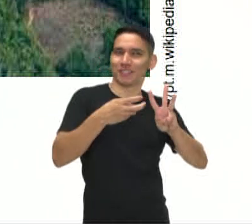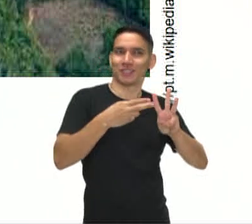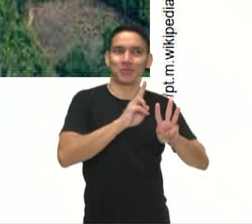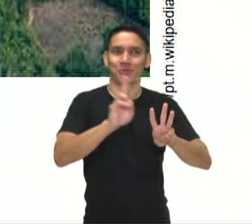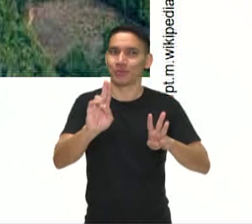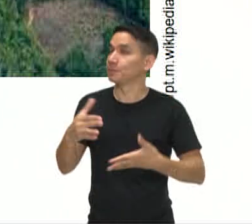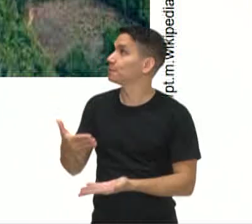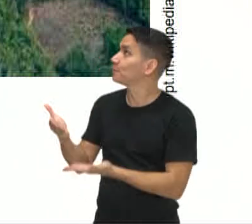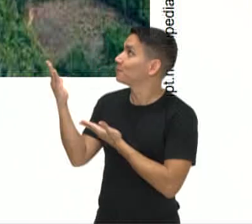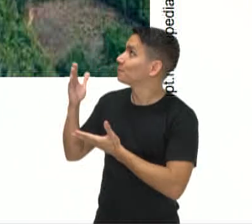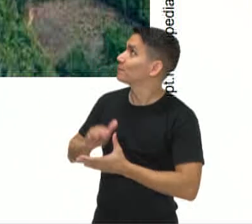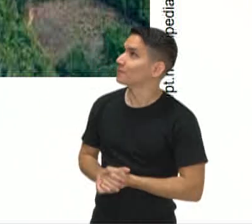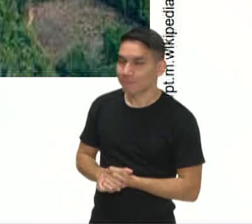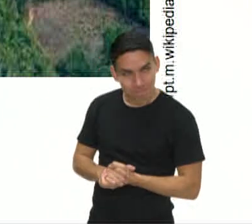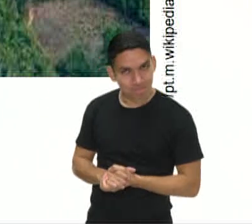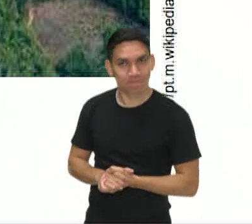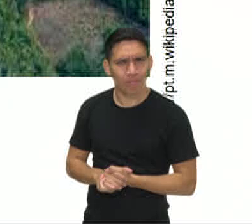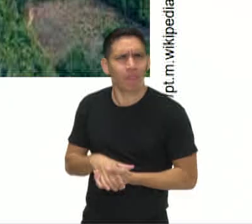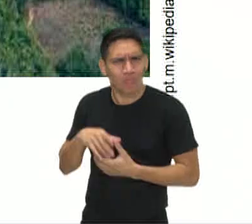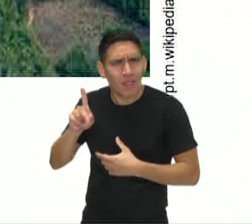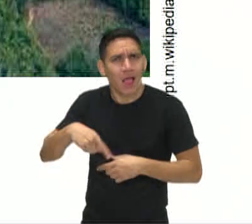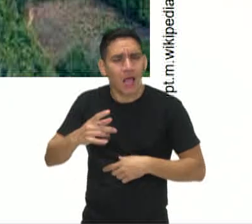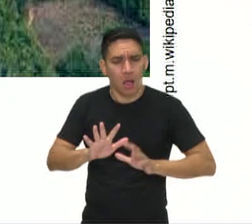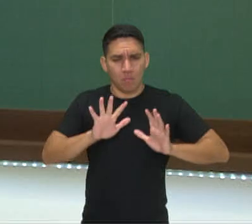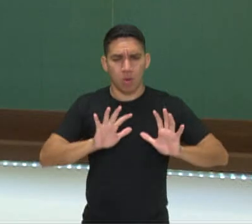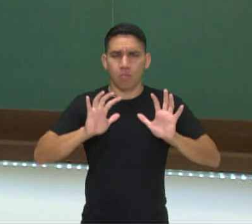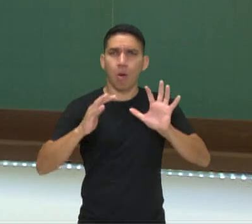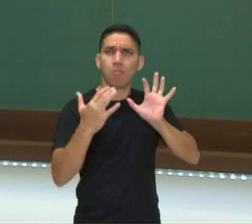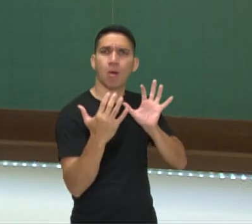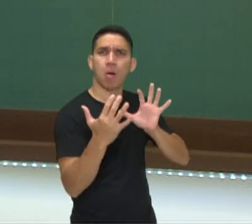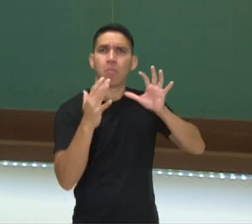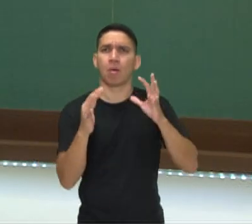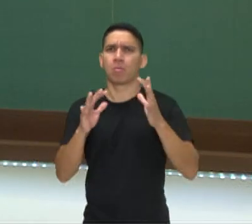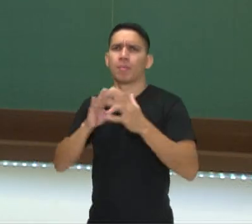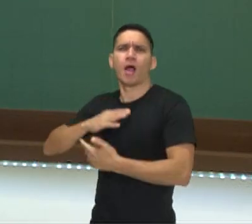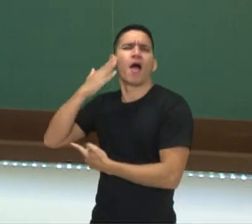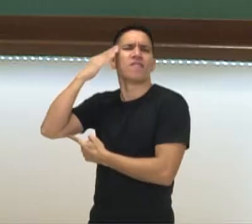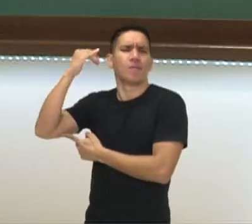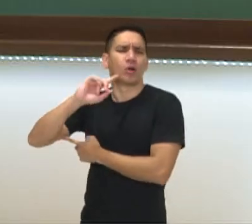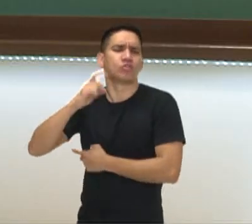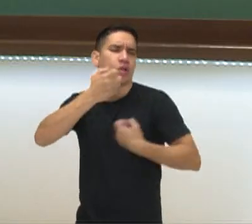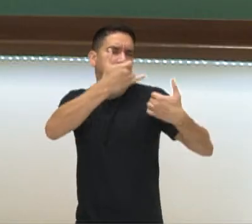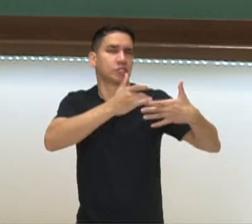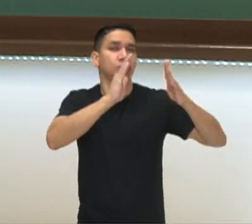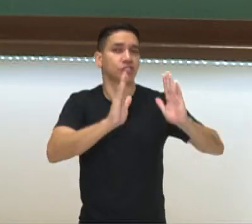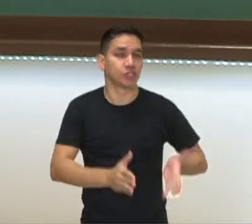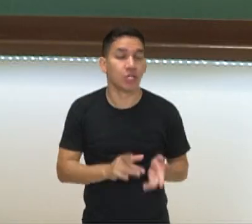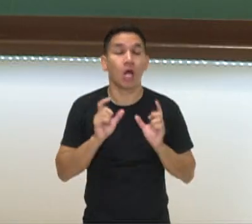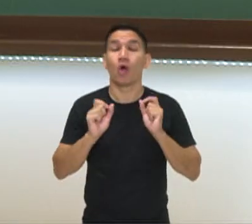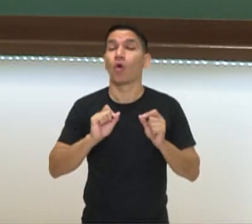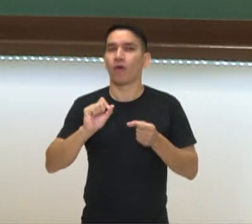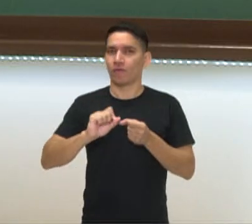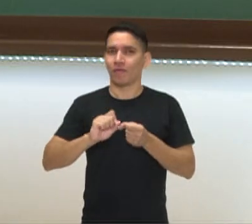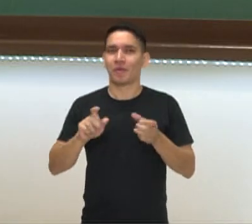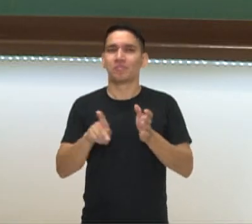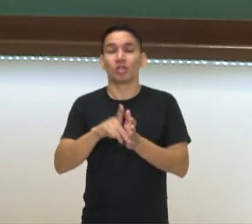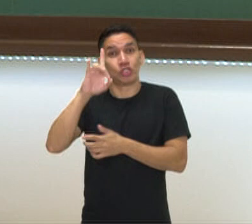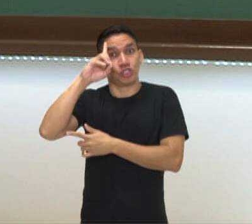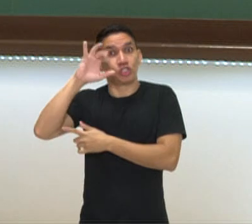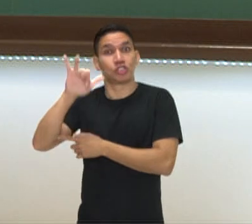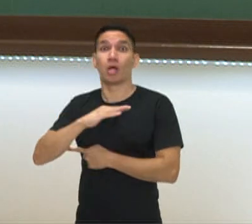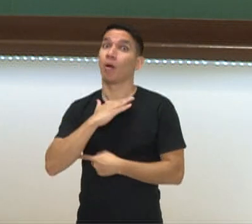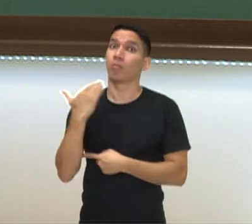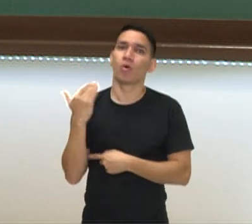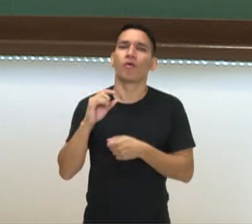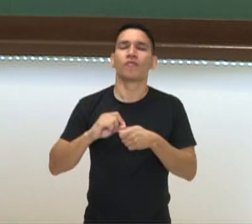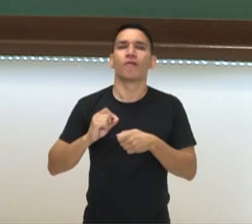Calapalo, do Alto Xingu. É um ritual muito conhecido, já falamos em algumas aulas do Quarupi, é um ritual do Dia dos Mortos, eles